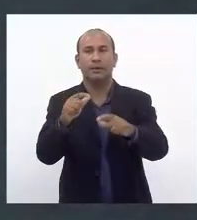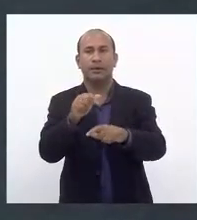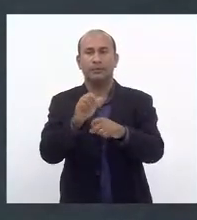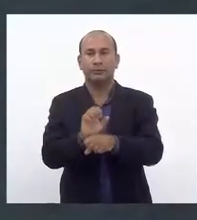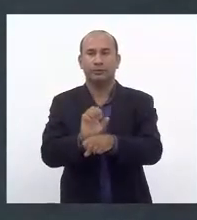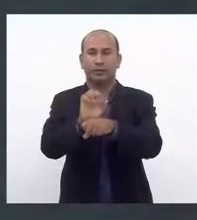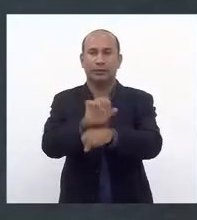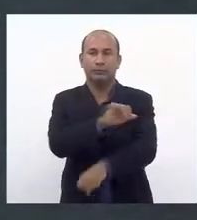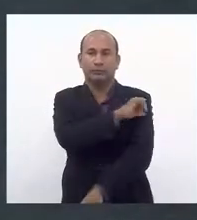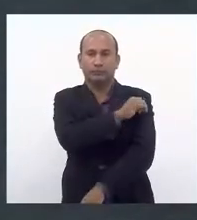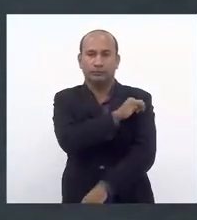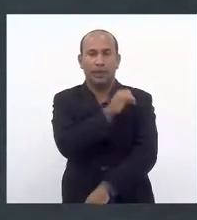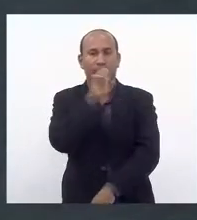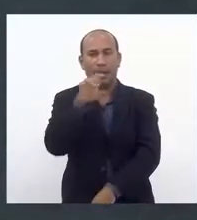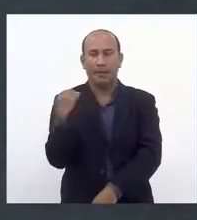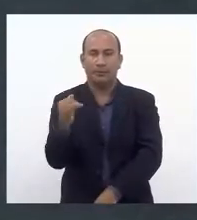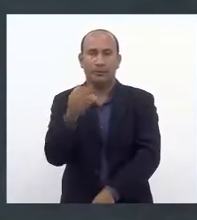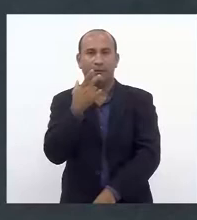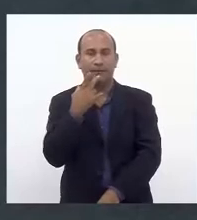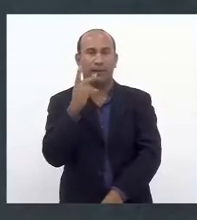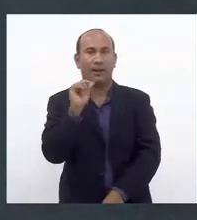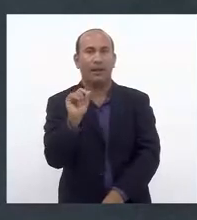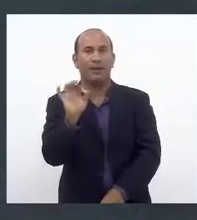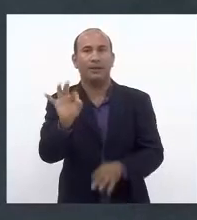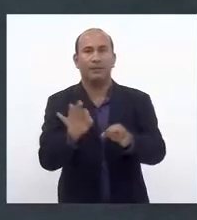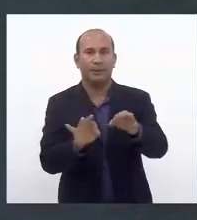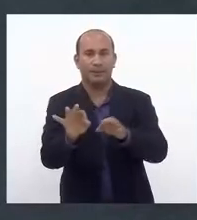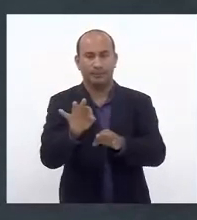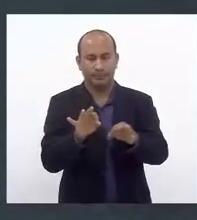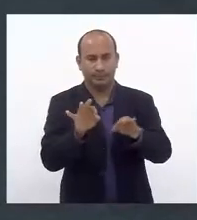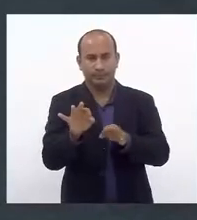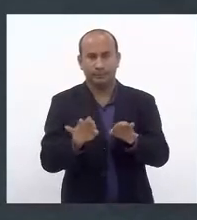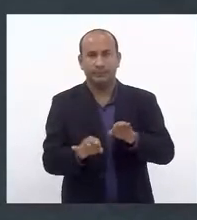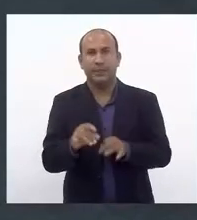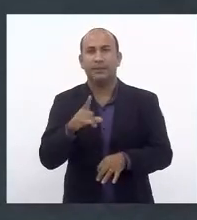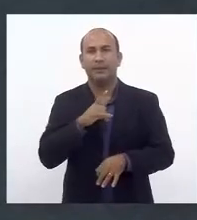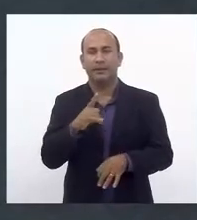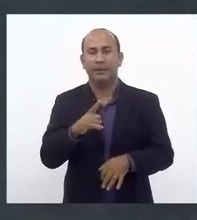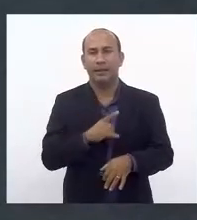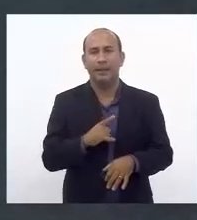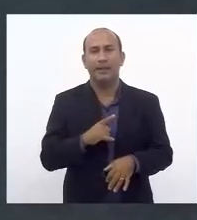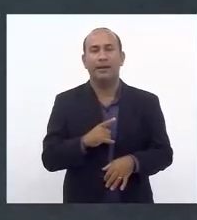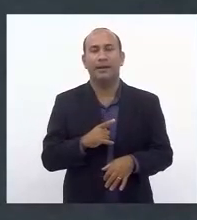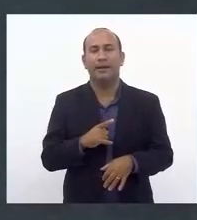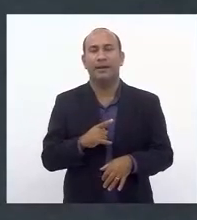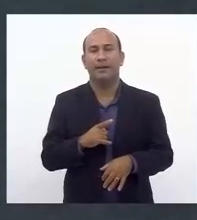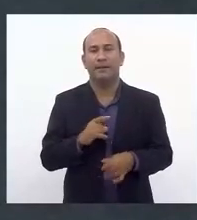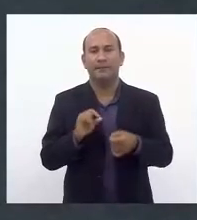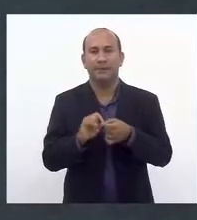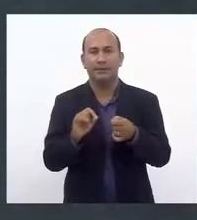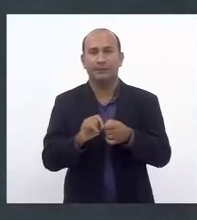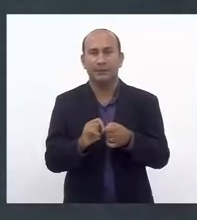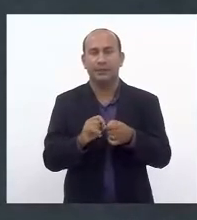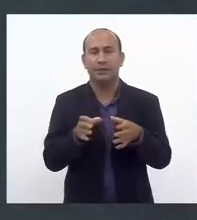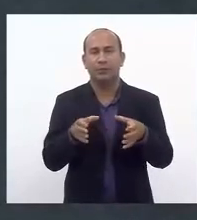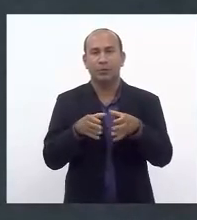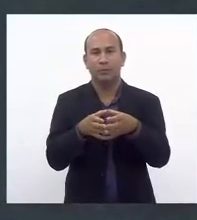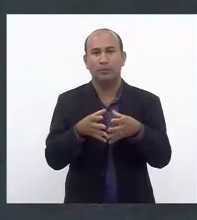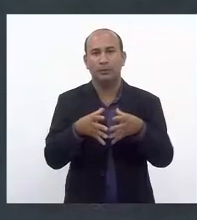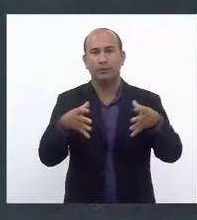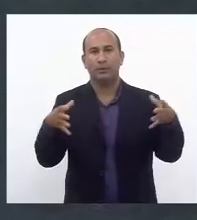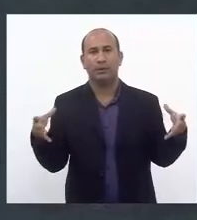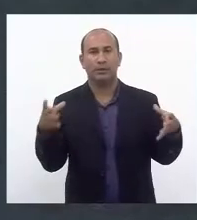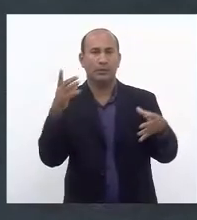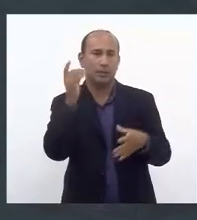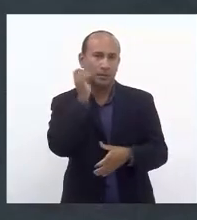Janeiro. É super importante dizer que esse projeto de resolução pretende criar um mecanismo maior de participação das